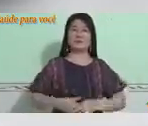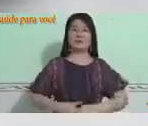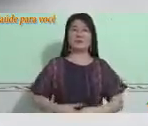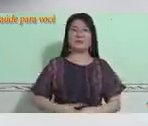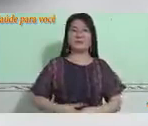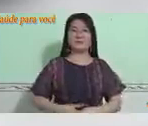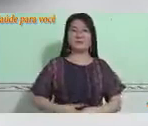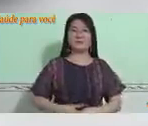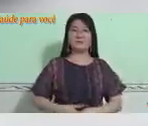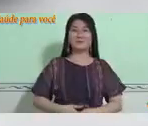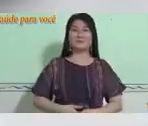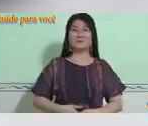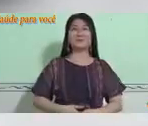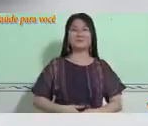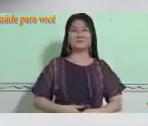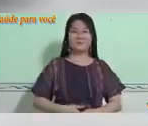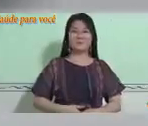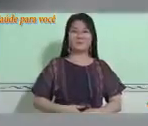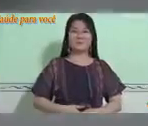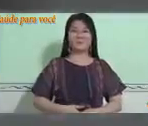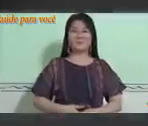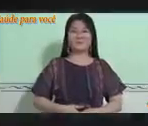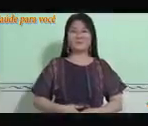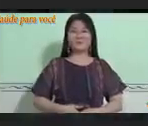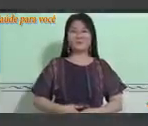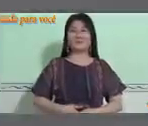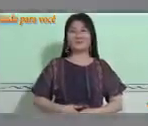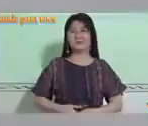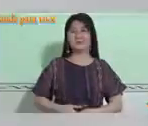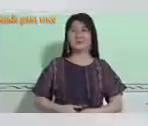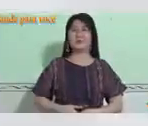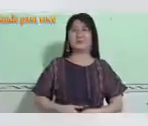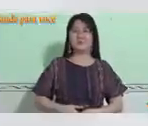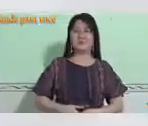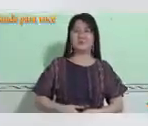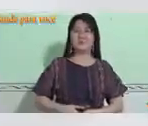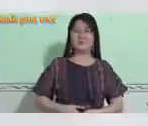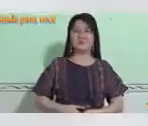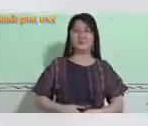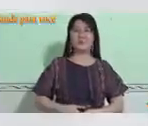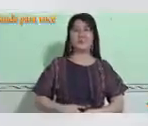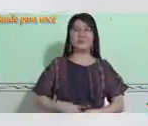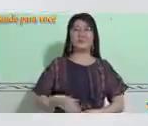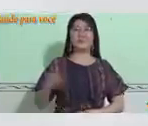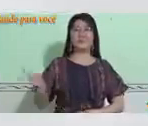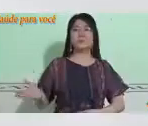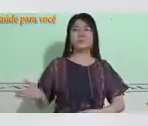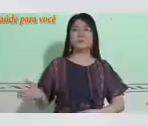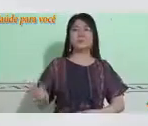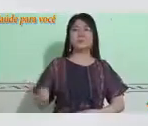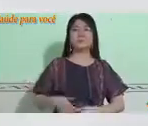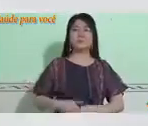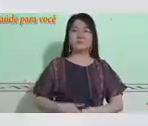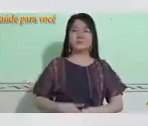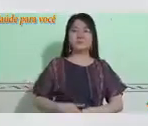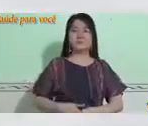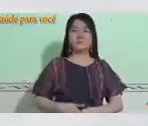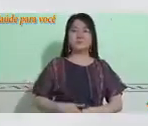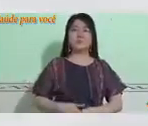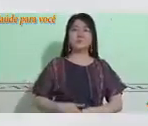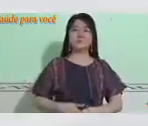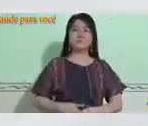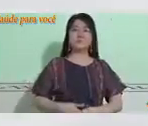Geralmente, a cirurgia tireoide não traz complicações, porém as consequências mais comuns incluem 2 pontos: